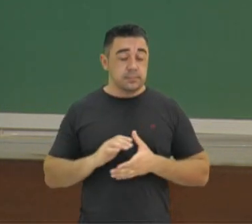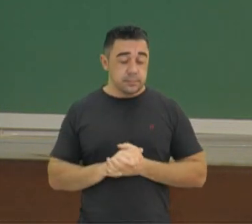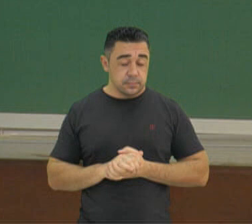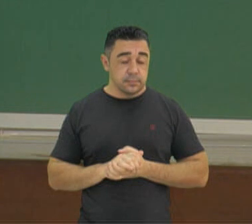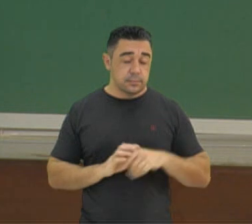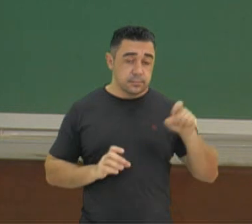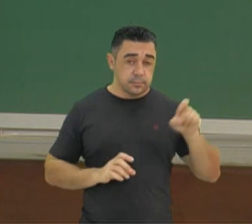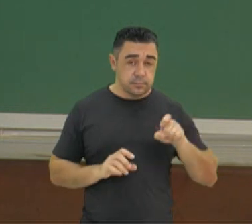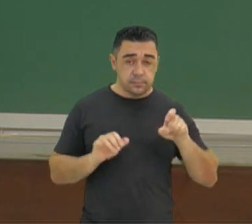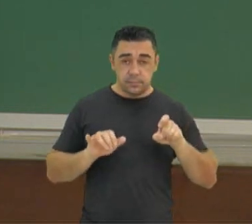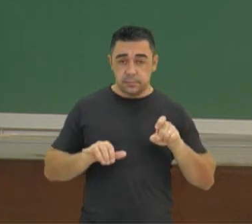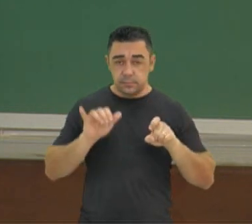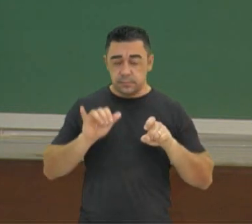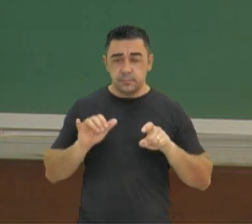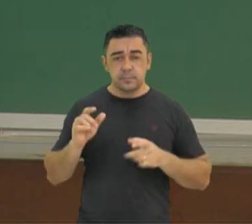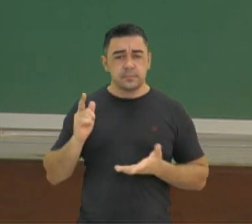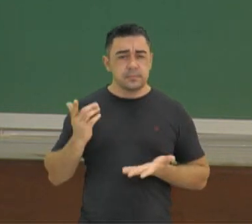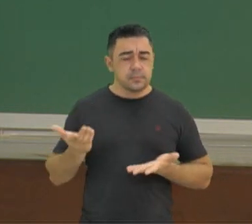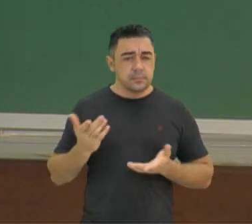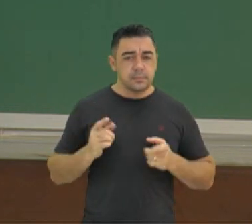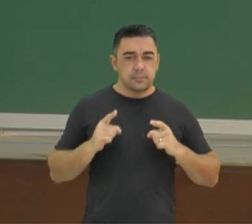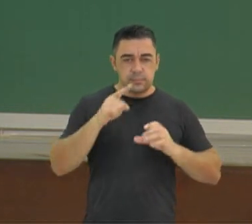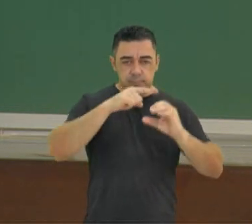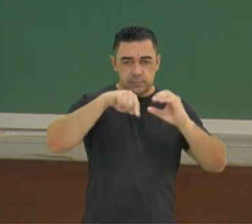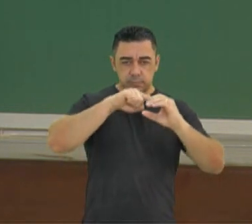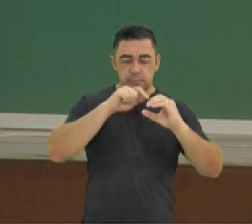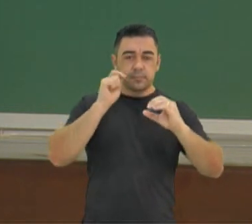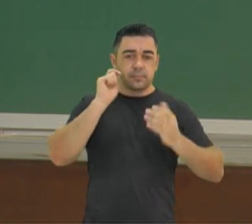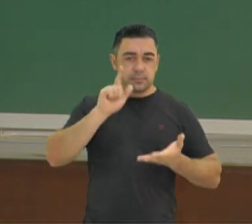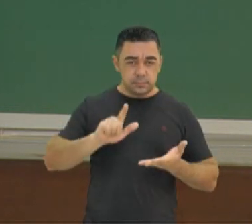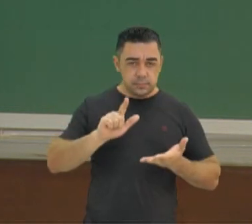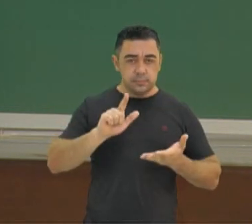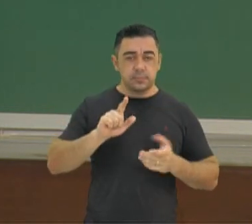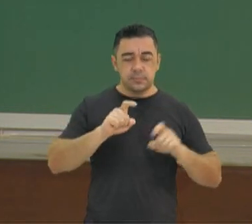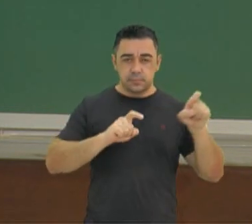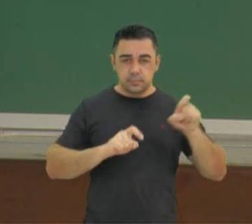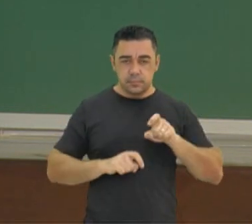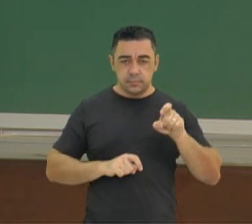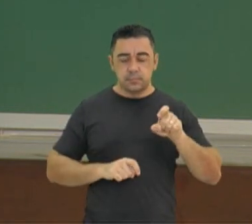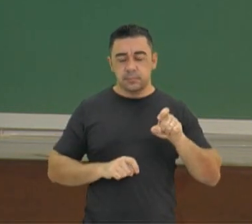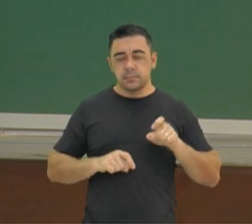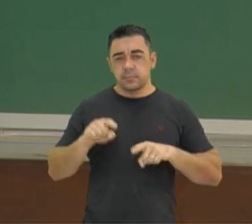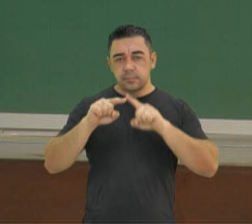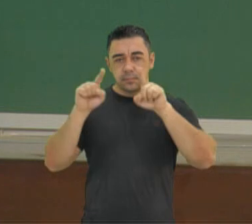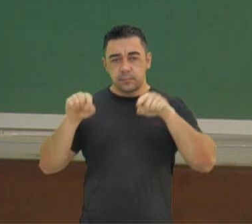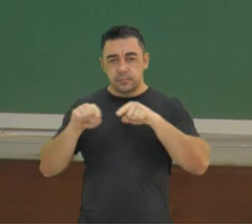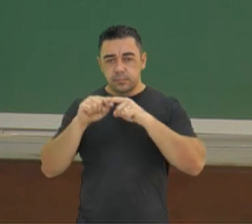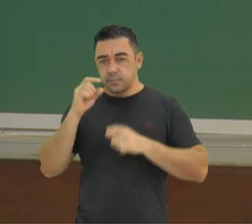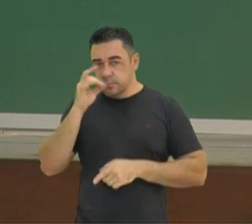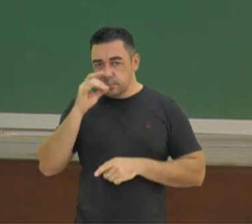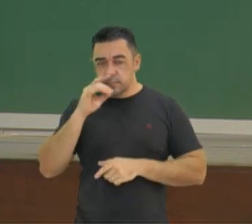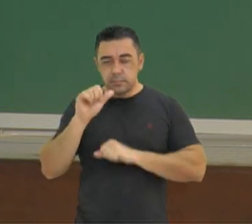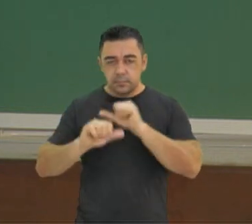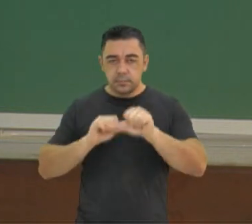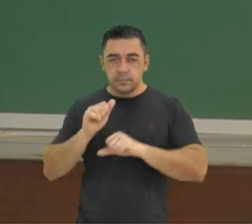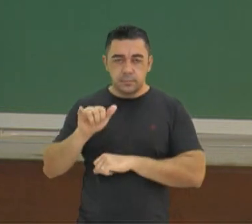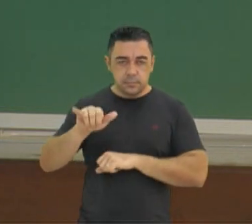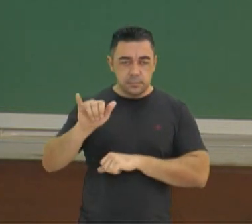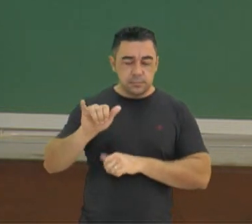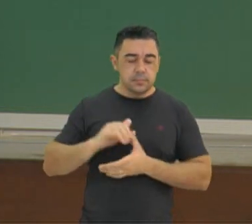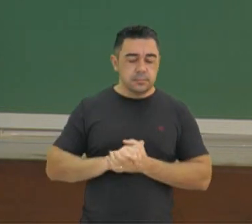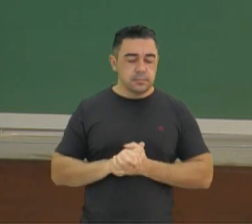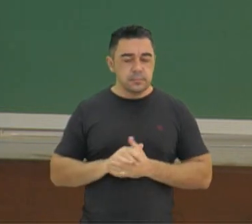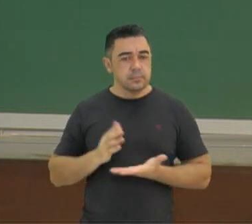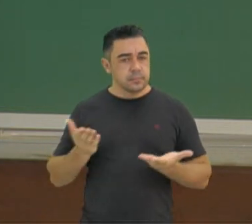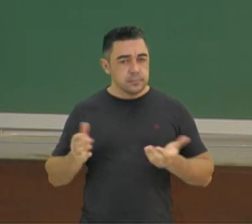com x e y, onde o círculo azul ele é x e o quadrado verde é y. E agora